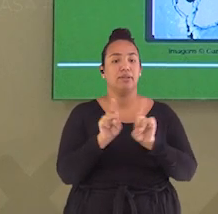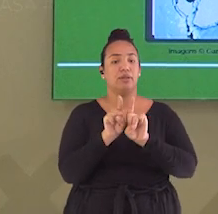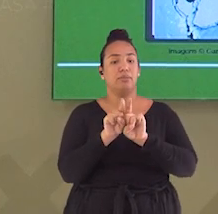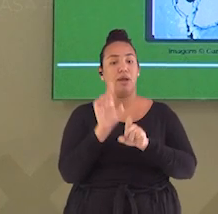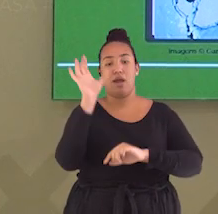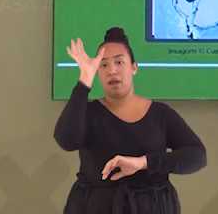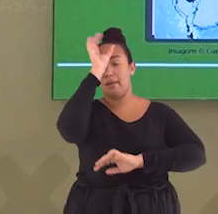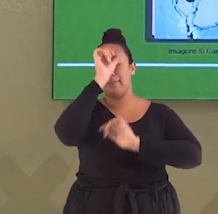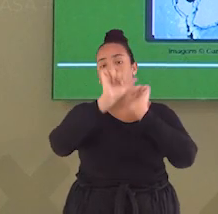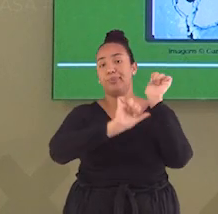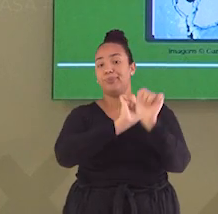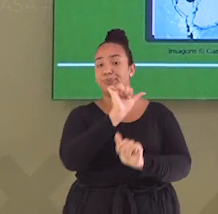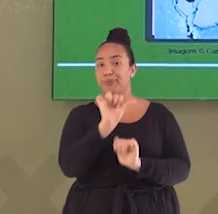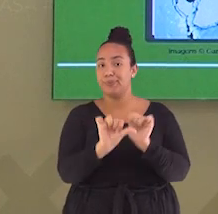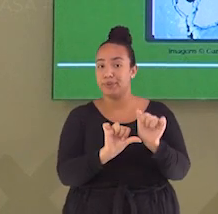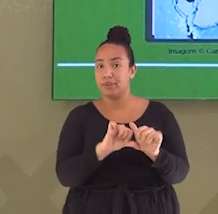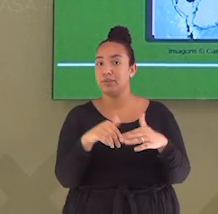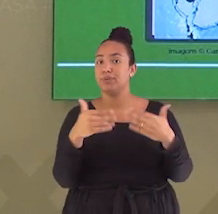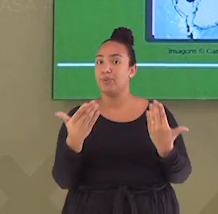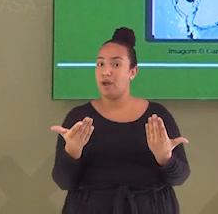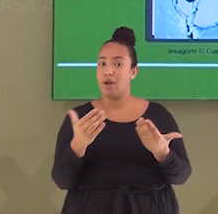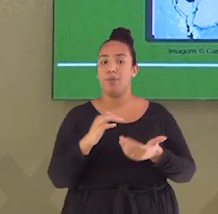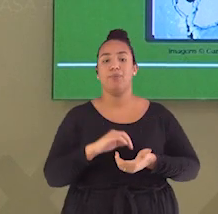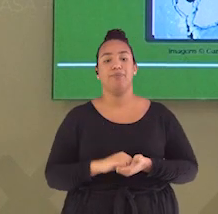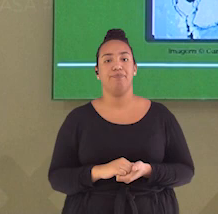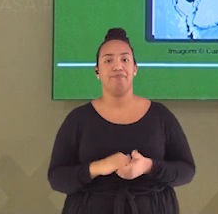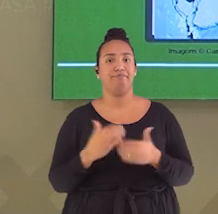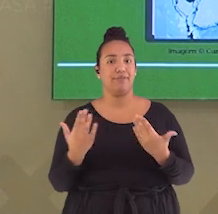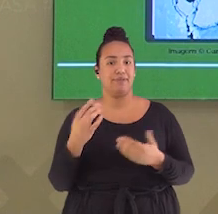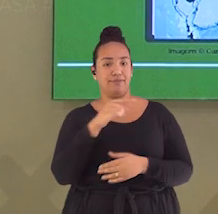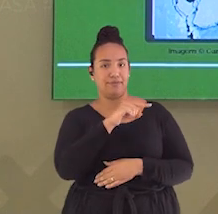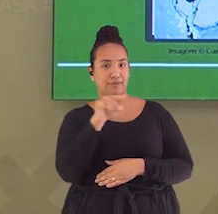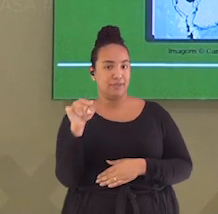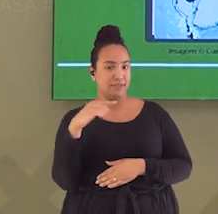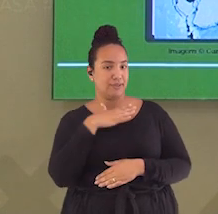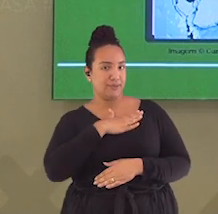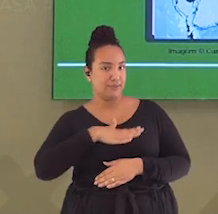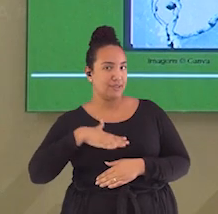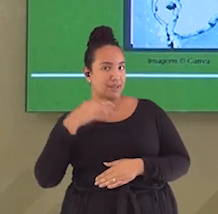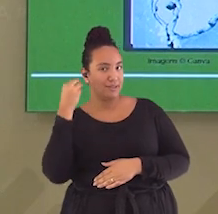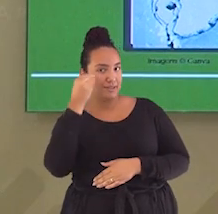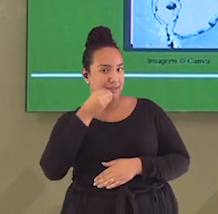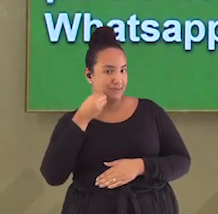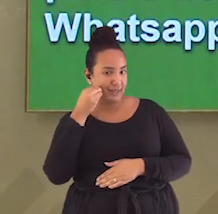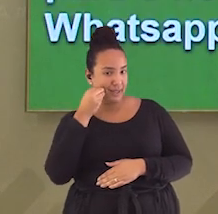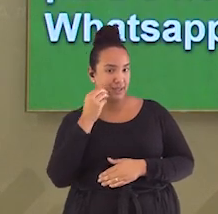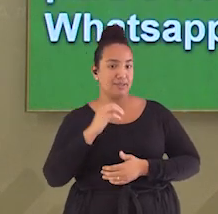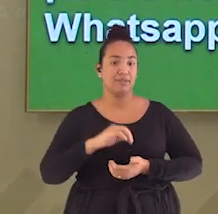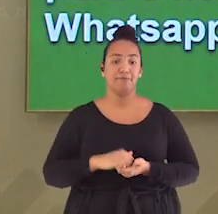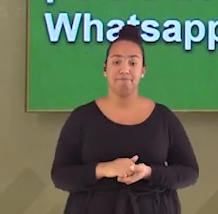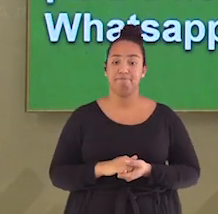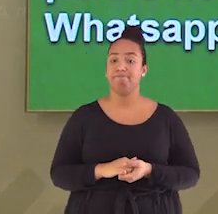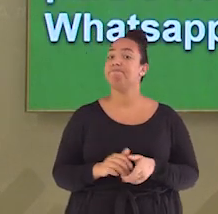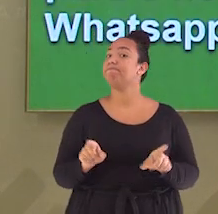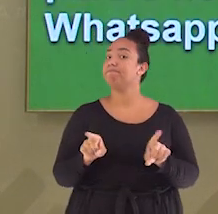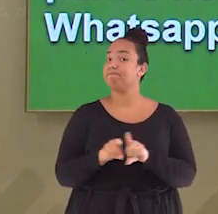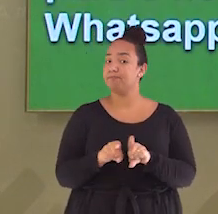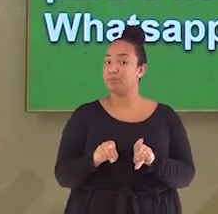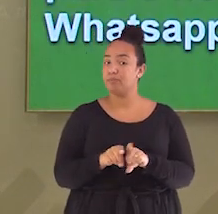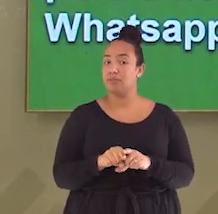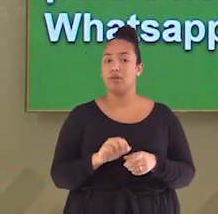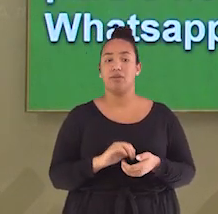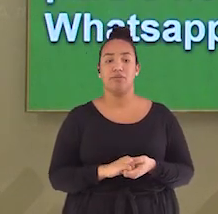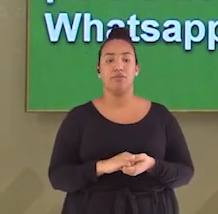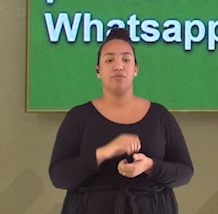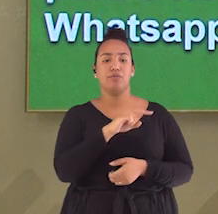mudanças reversíveis. E gostaram do experimento também? Quero que façam, hein? Ah, e outra coisa, galera,